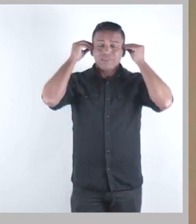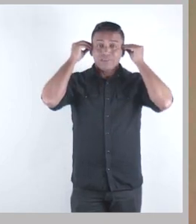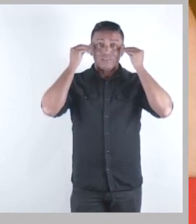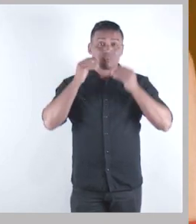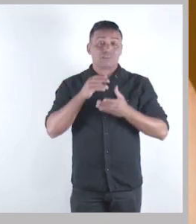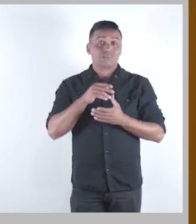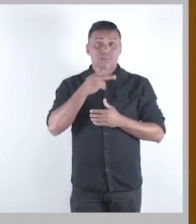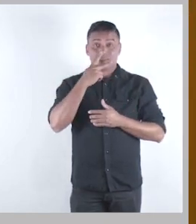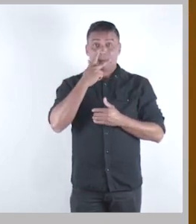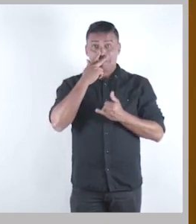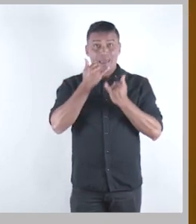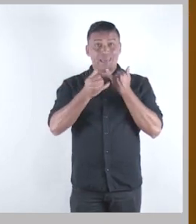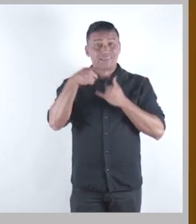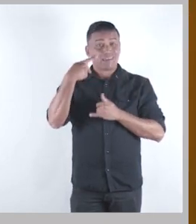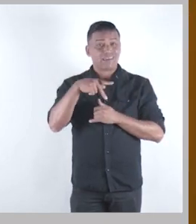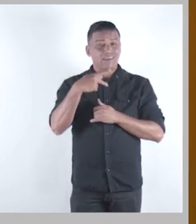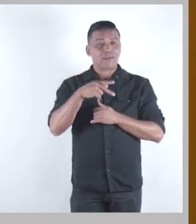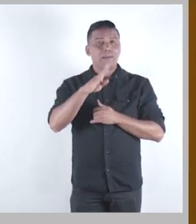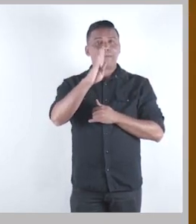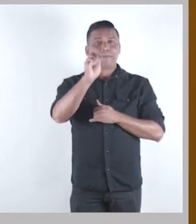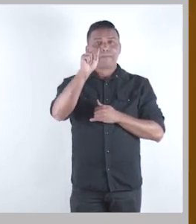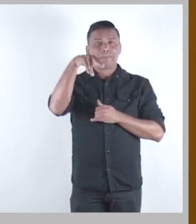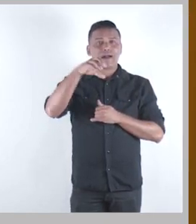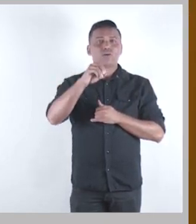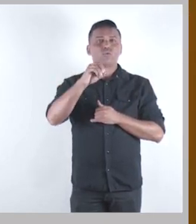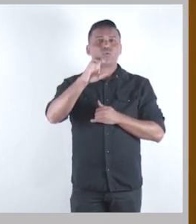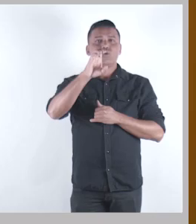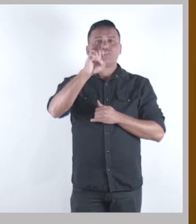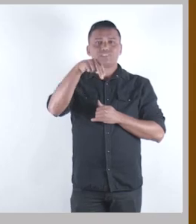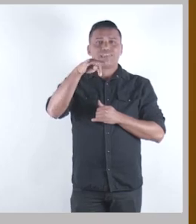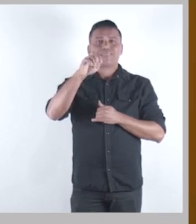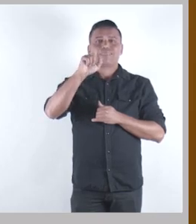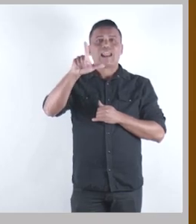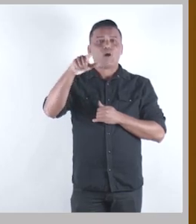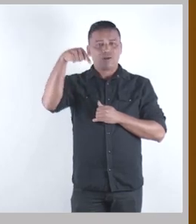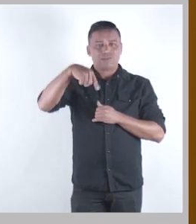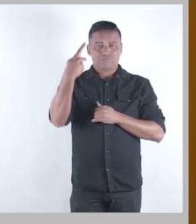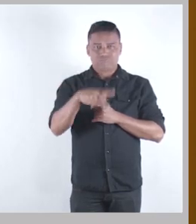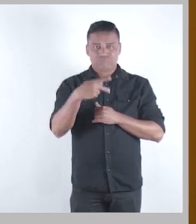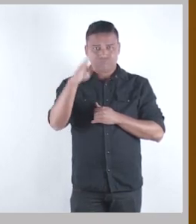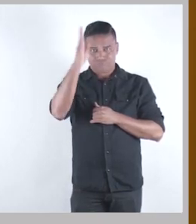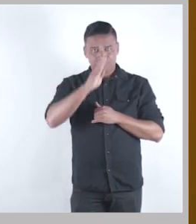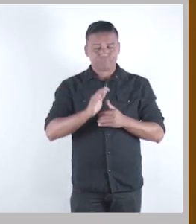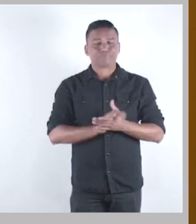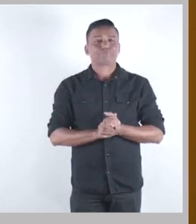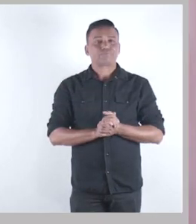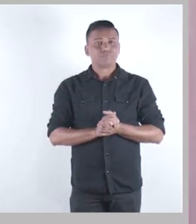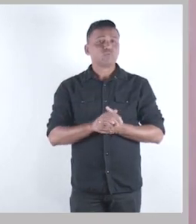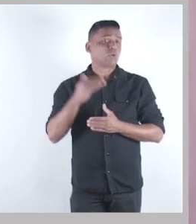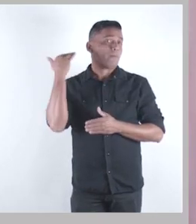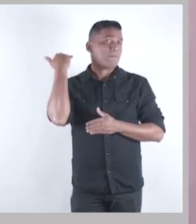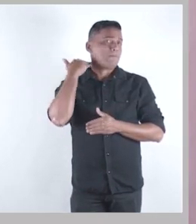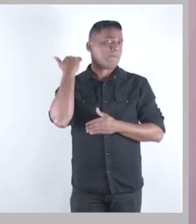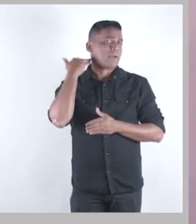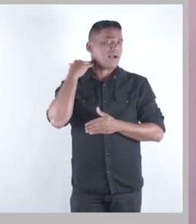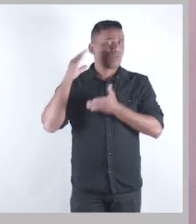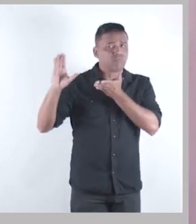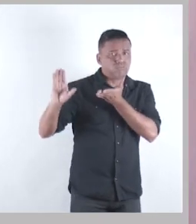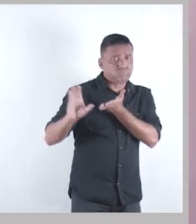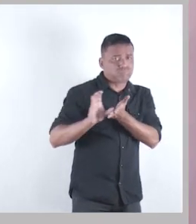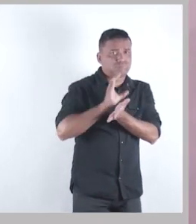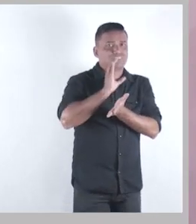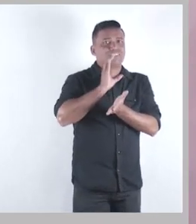Banco Central no Brasil. Nós fazemos essa parceria. Então, o banco subsidia-nos a aquisição destes